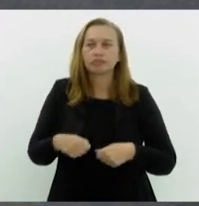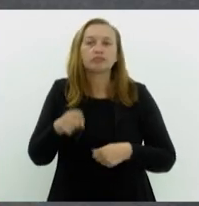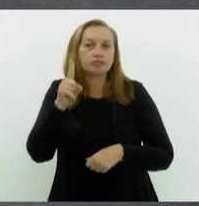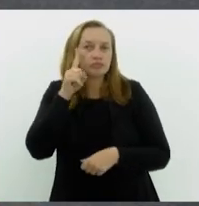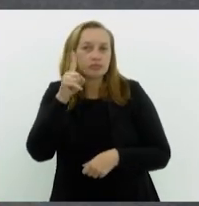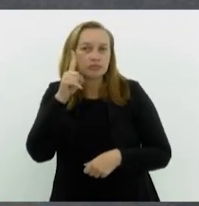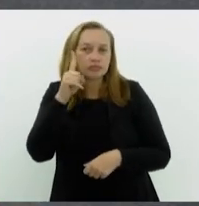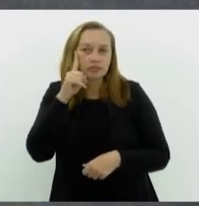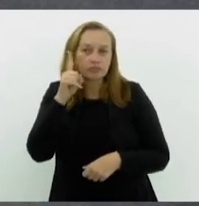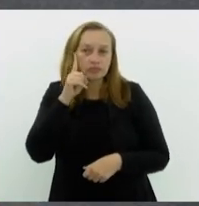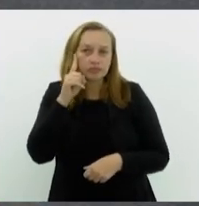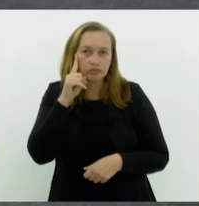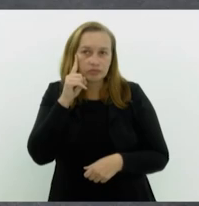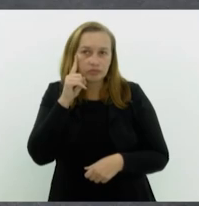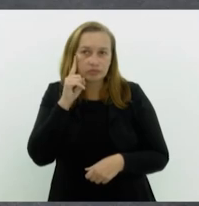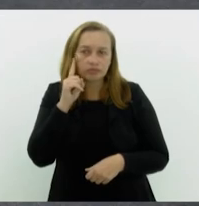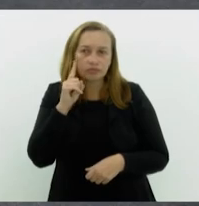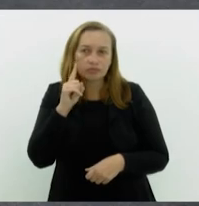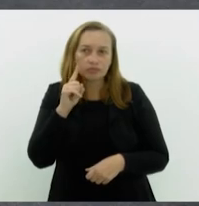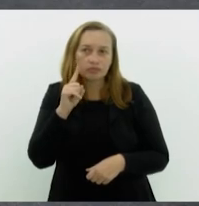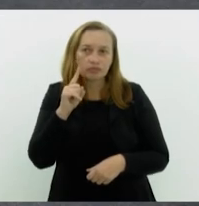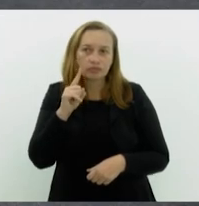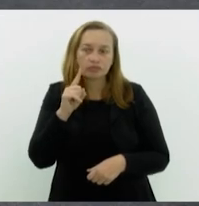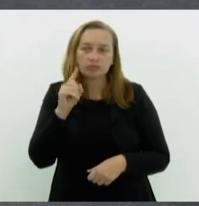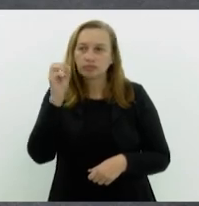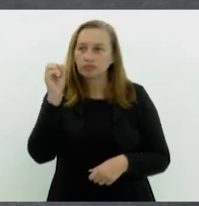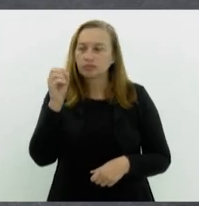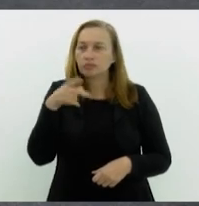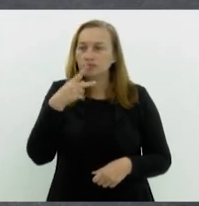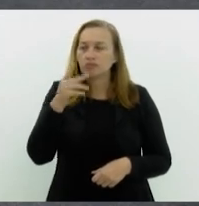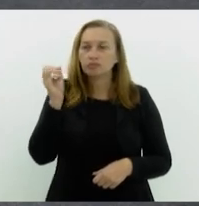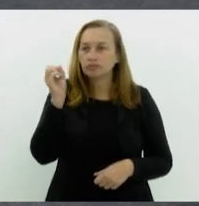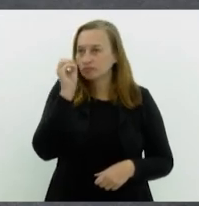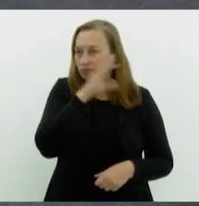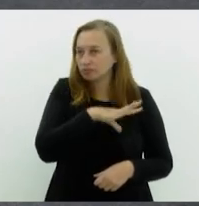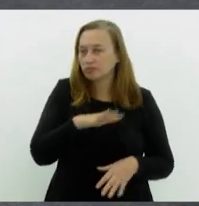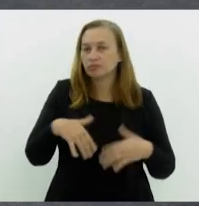dias esse absurdo dessa situação.